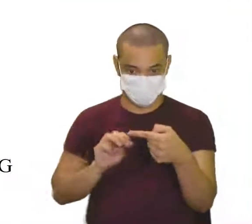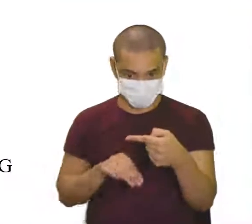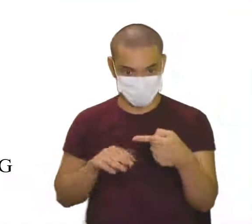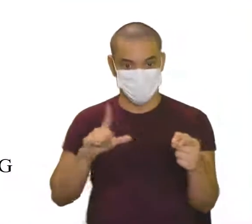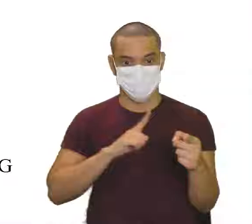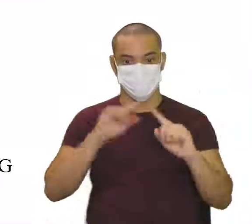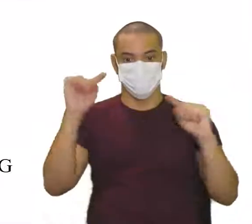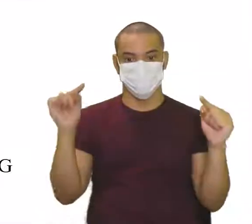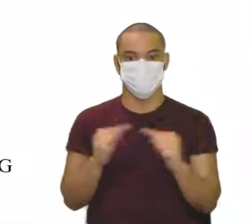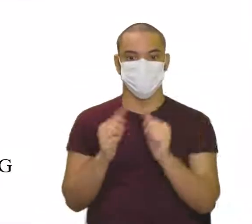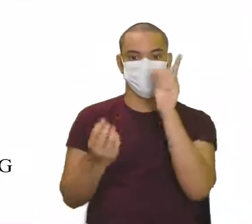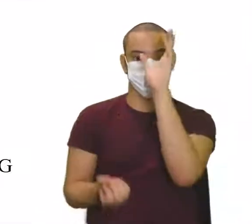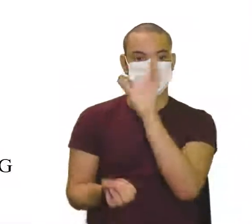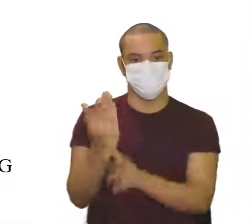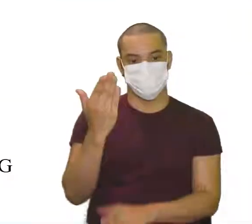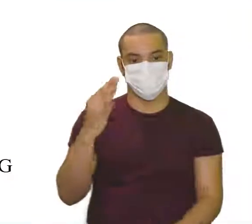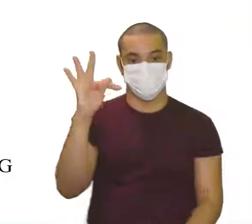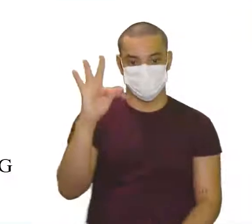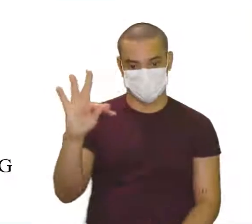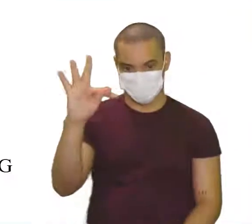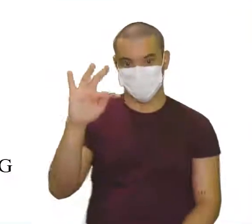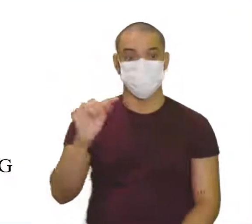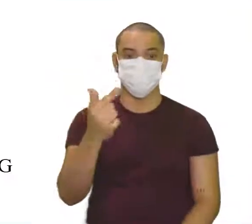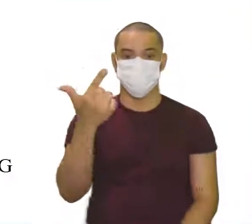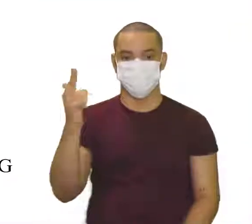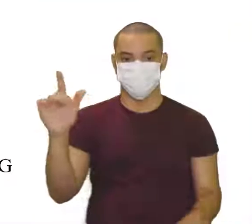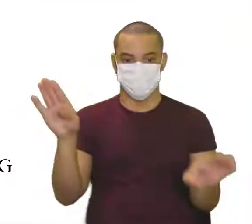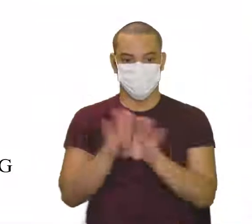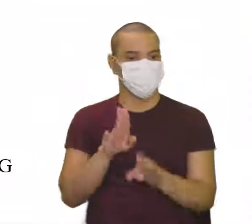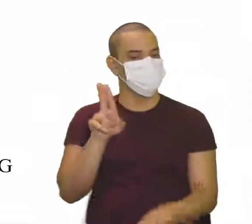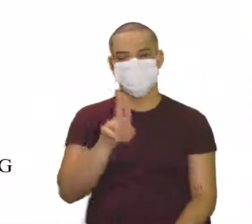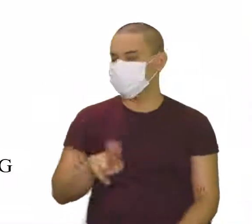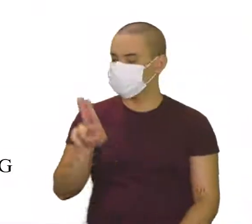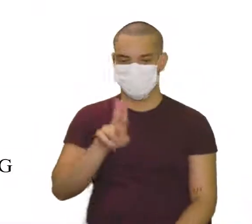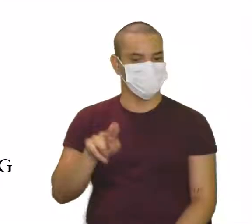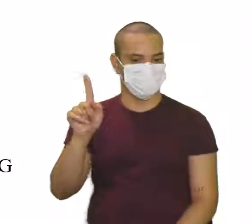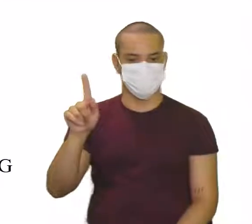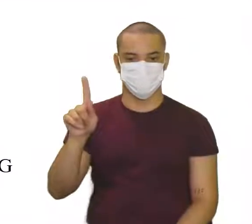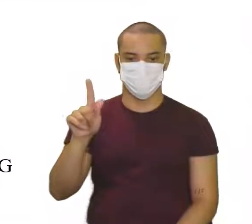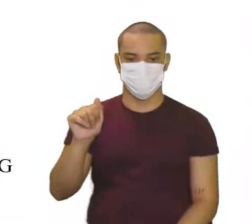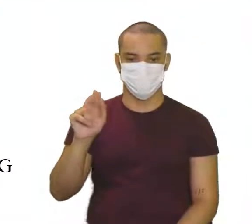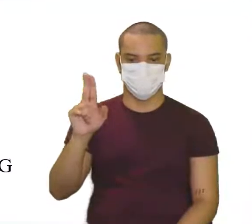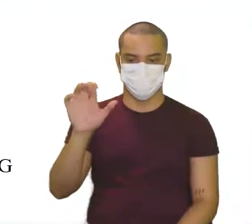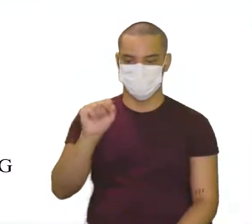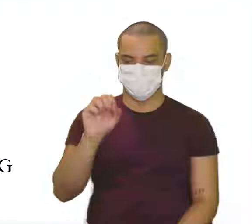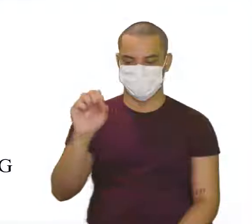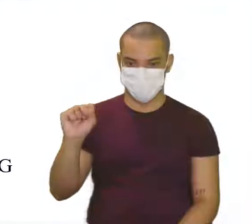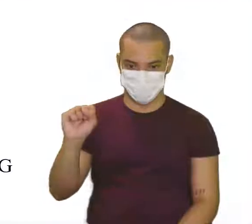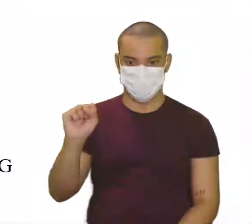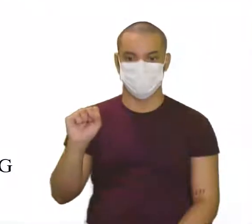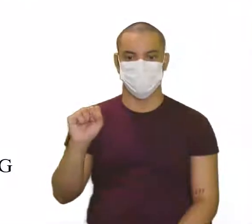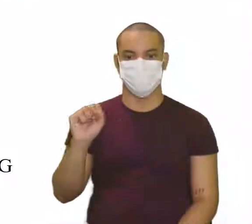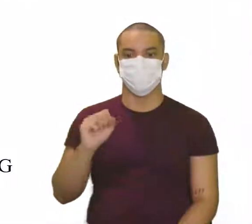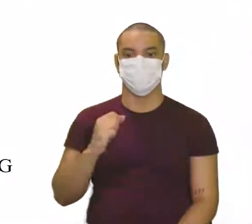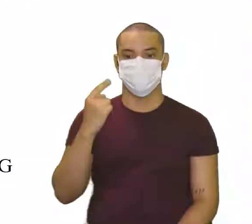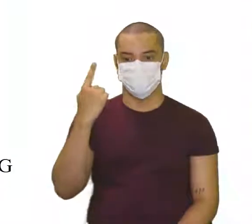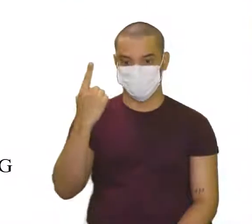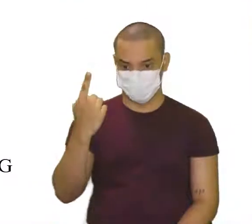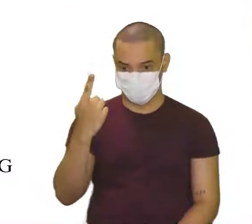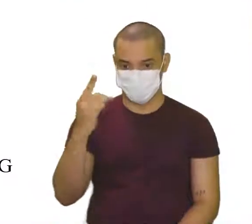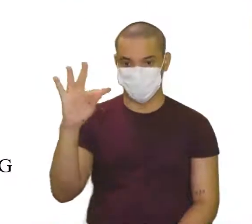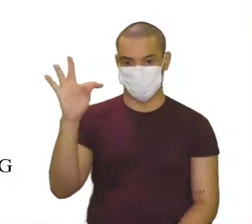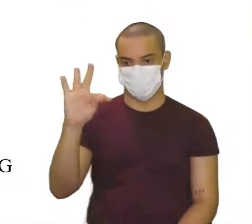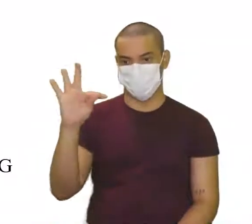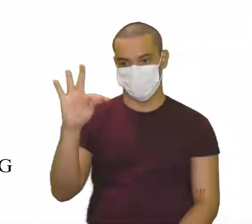Tesla. Outra unidade que não é usual seria o Gauss. E aqui, só para a gente ver, um Tesla tem,